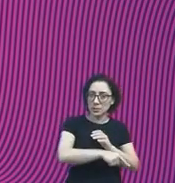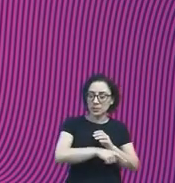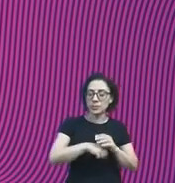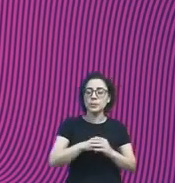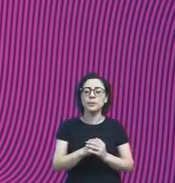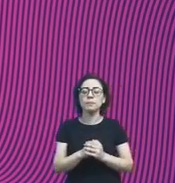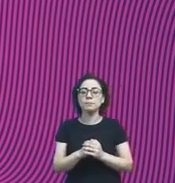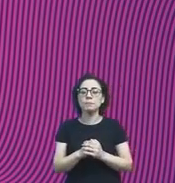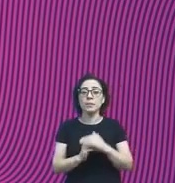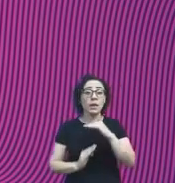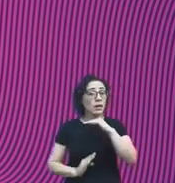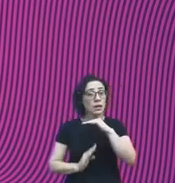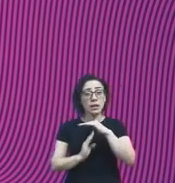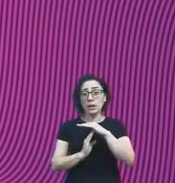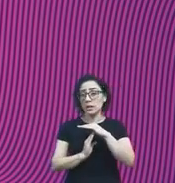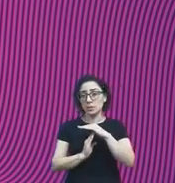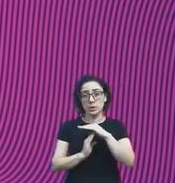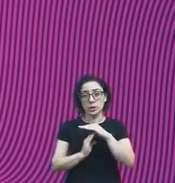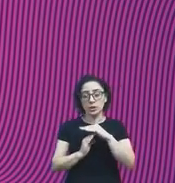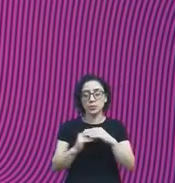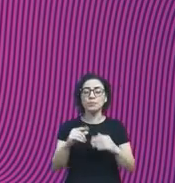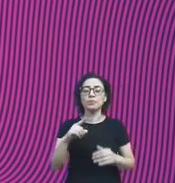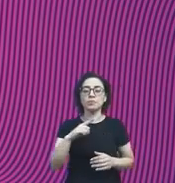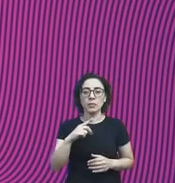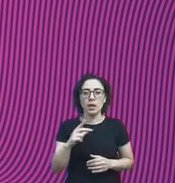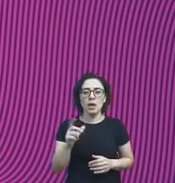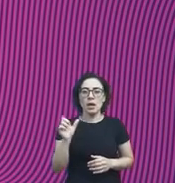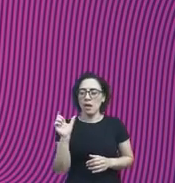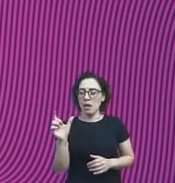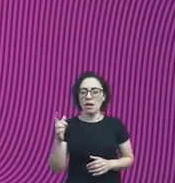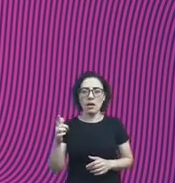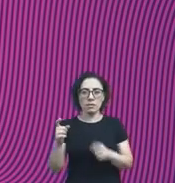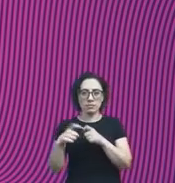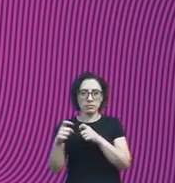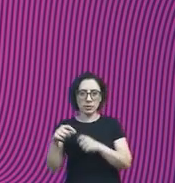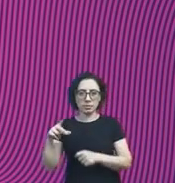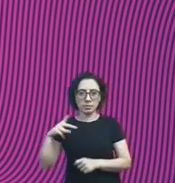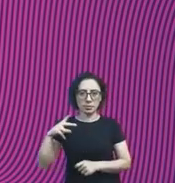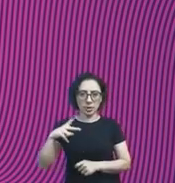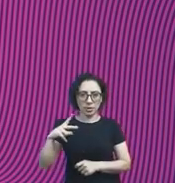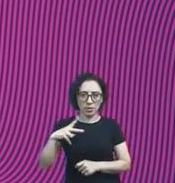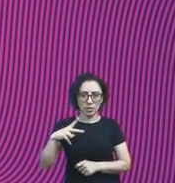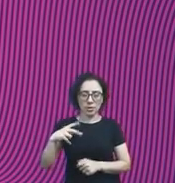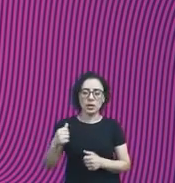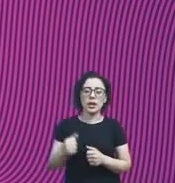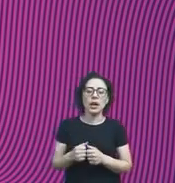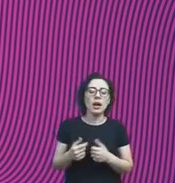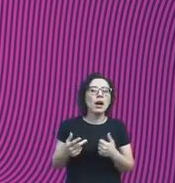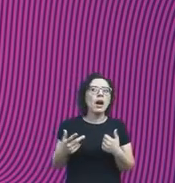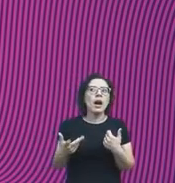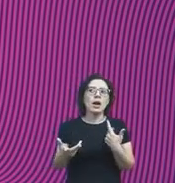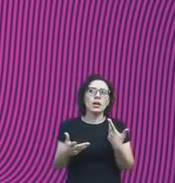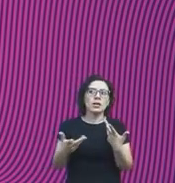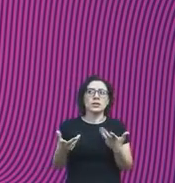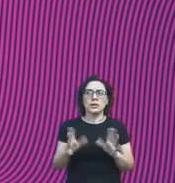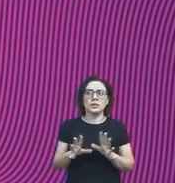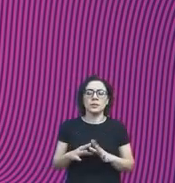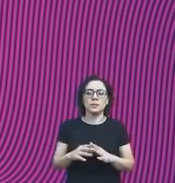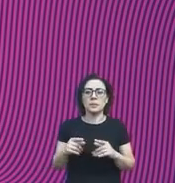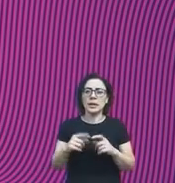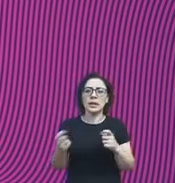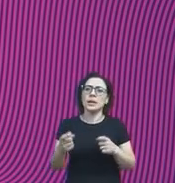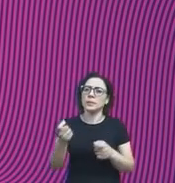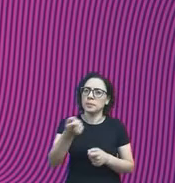nos planos de saúde, a gente chega nos hospitais, a gente chega nos medicamentos, a gente chega em todos os agentes. E,